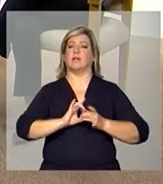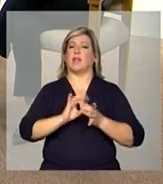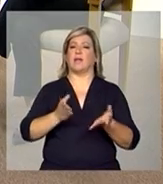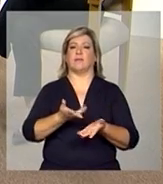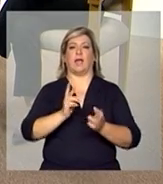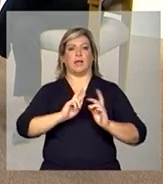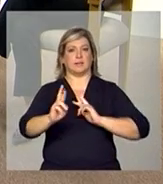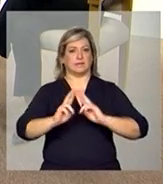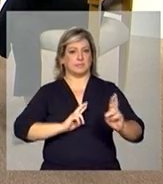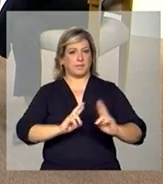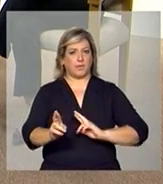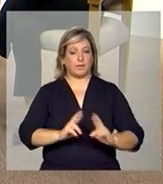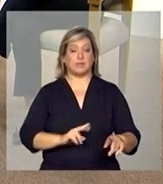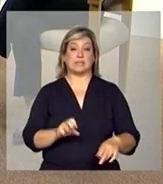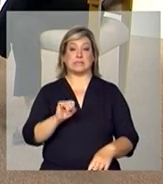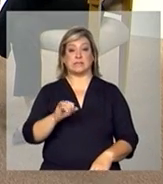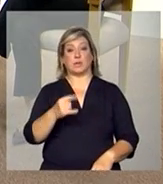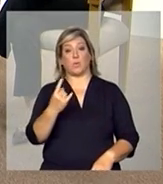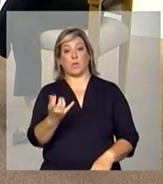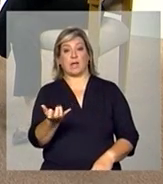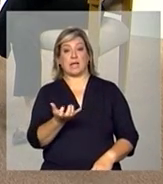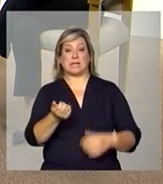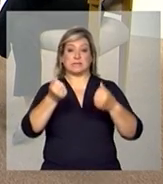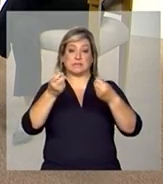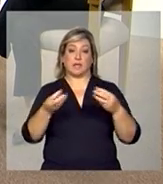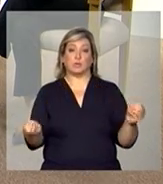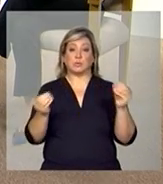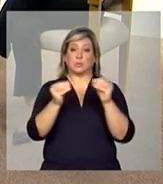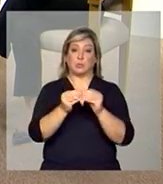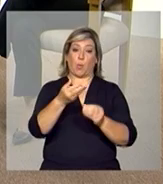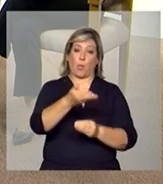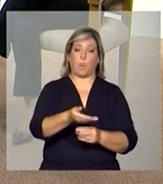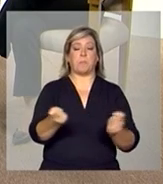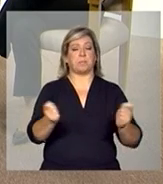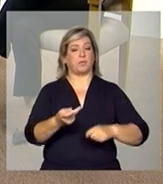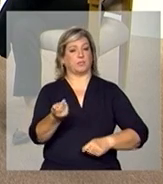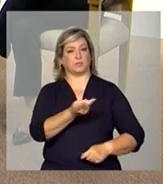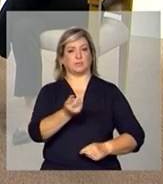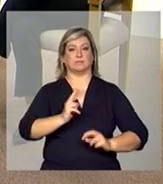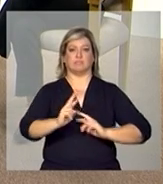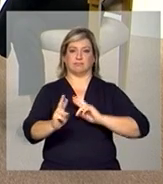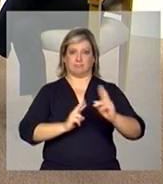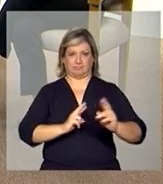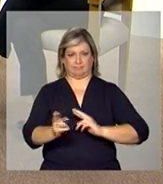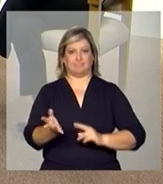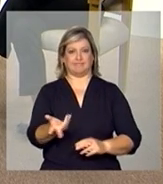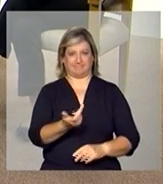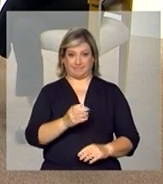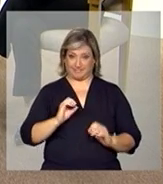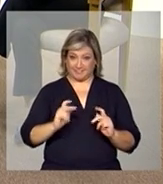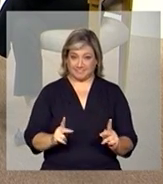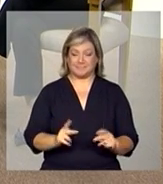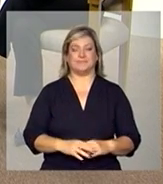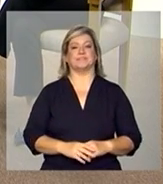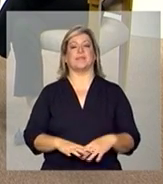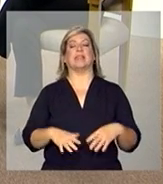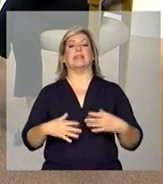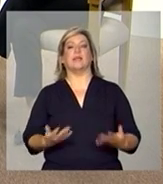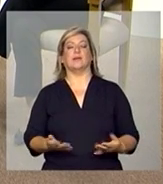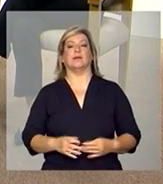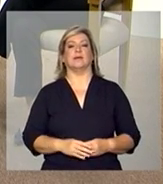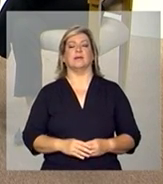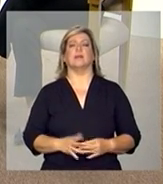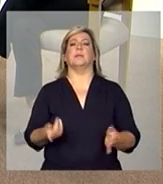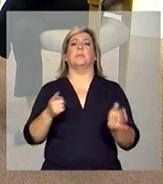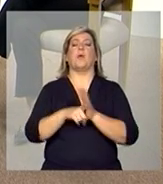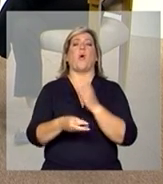poder responder e se um quiser completar a a resposta do outro Isso vai tornar o programa mais interessante ainda Ok então vamos lá como